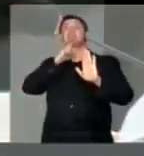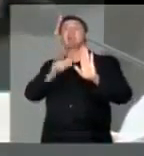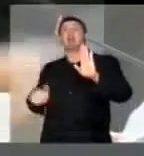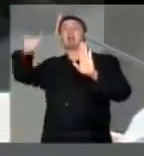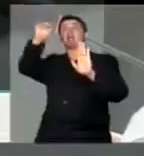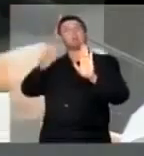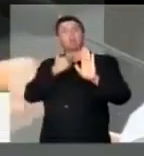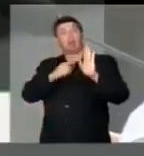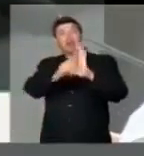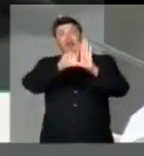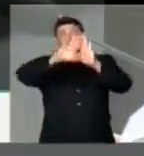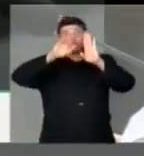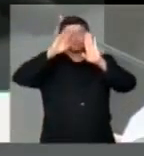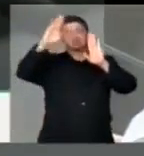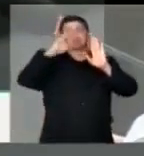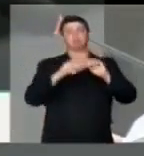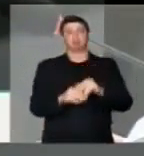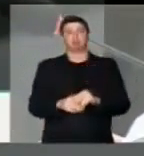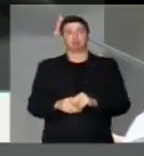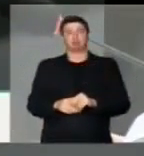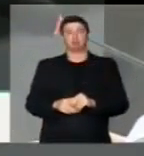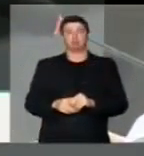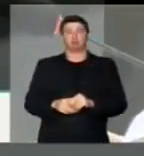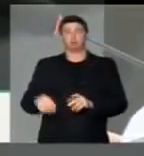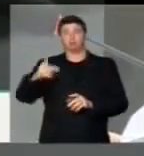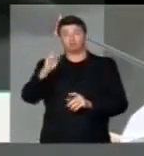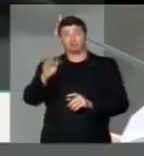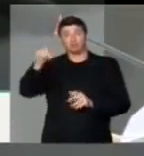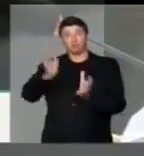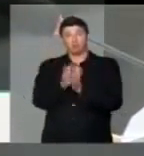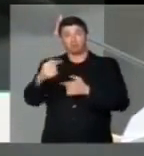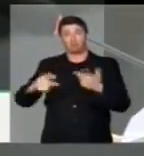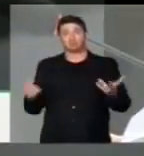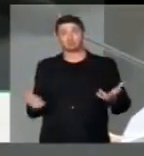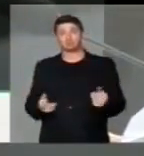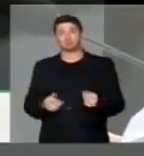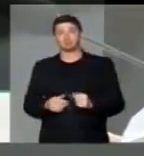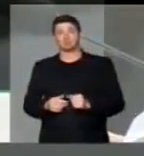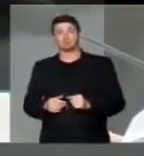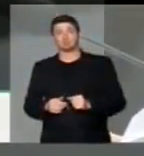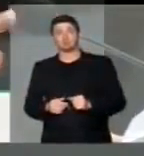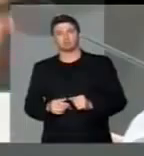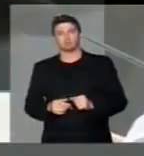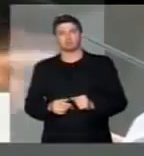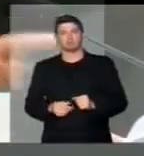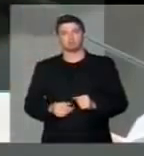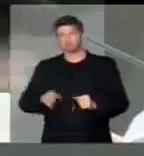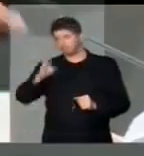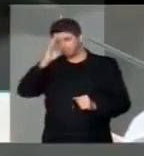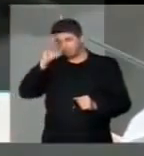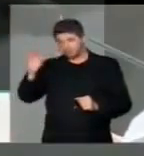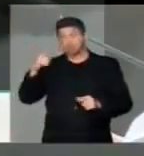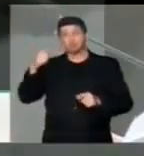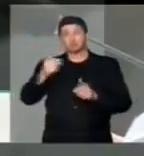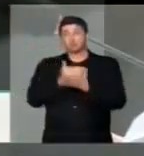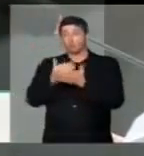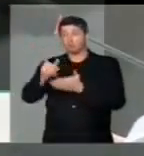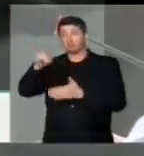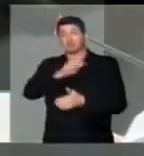tem projetos para o Brasil se organizar, crescer e se desenvolver, o PT está contra. Sempre